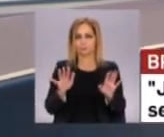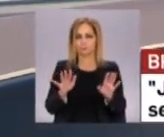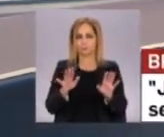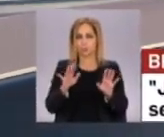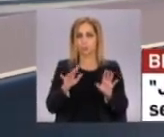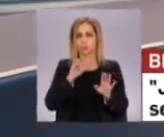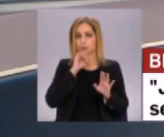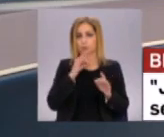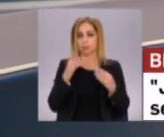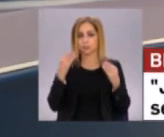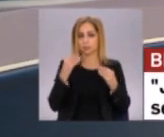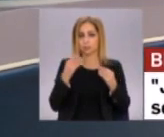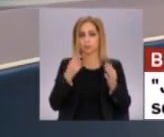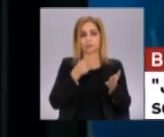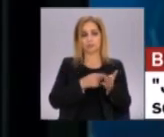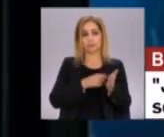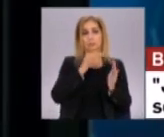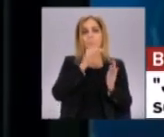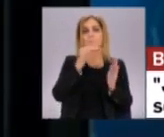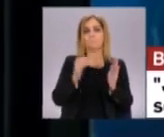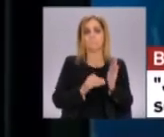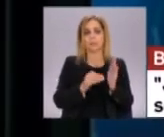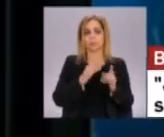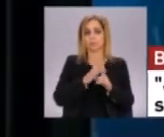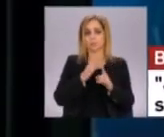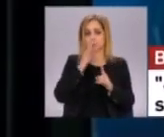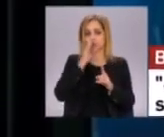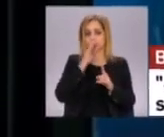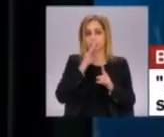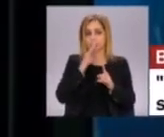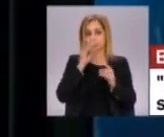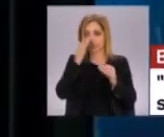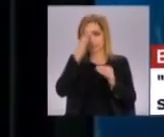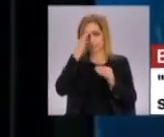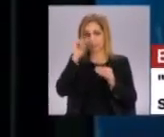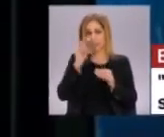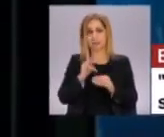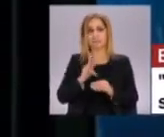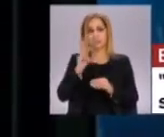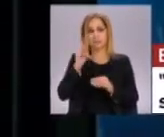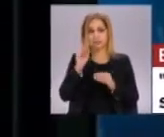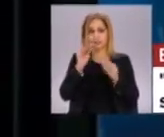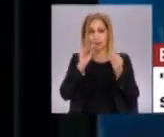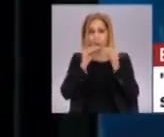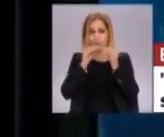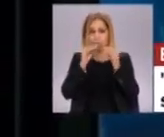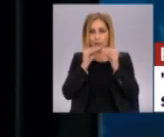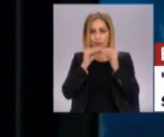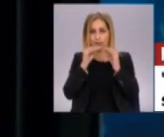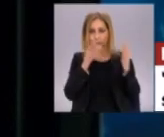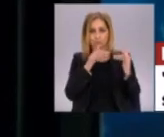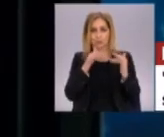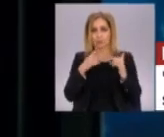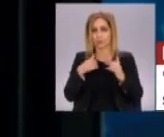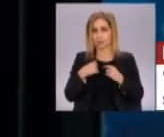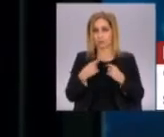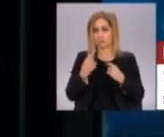pequeno porque se o truque vencer é esse então não vale a pena gastar tanto